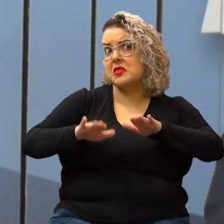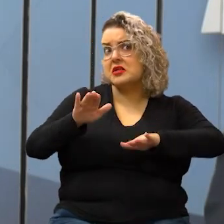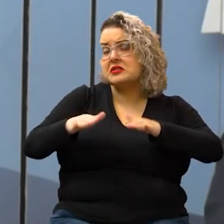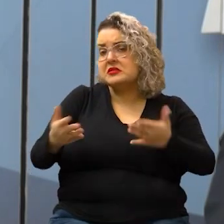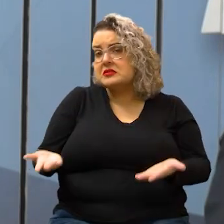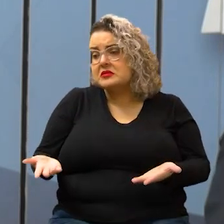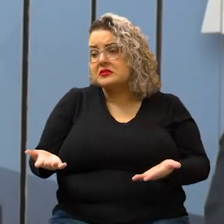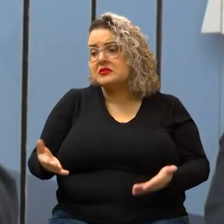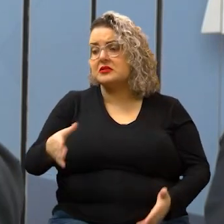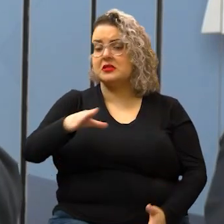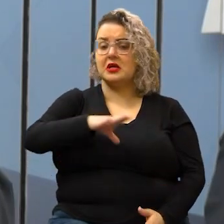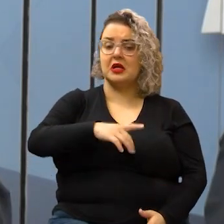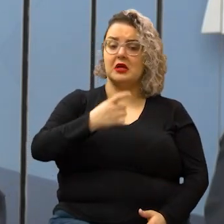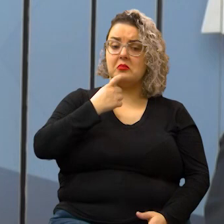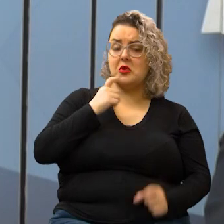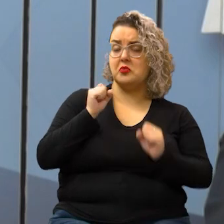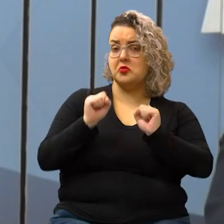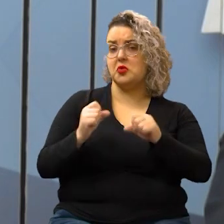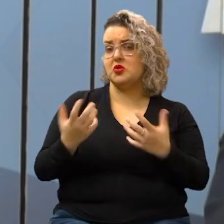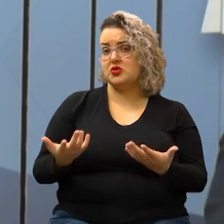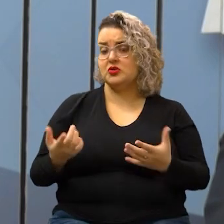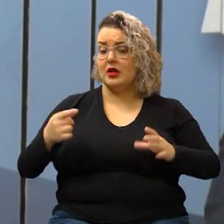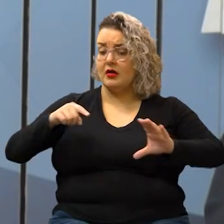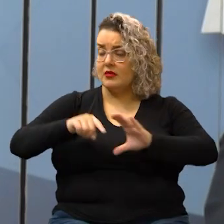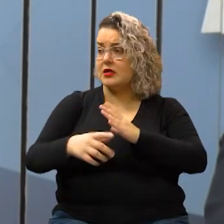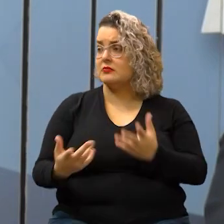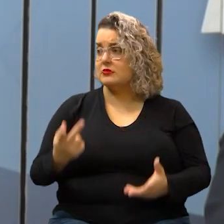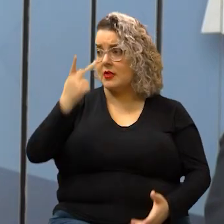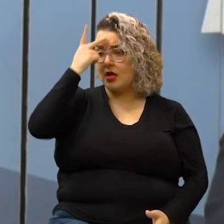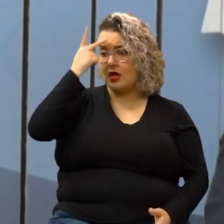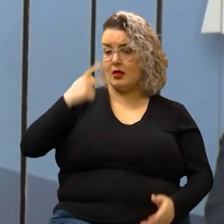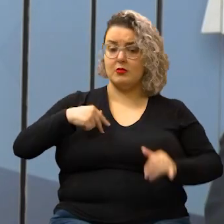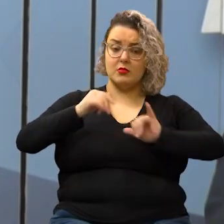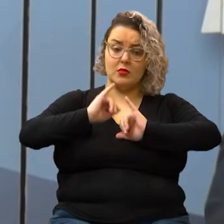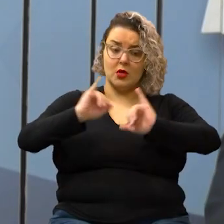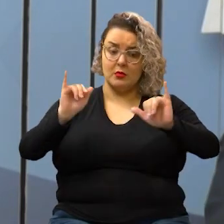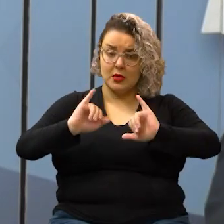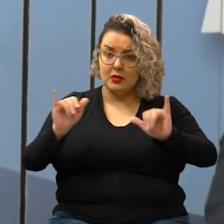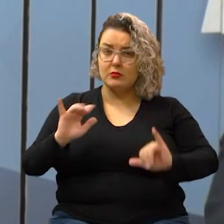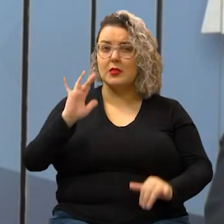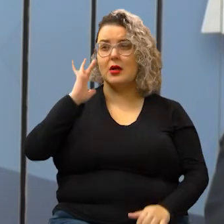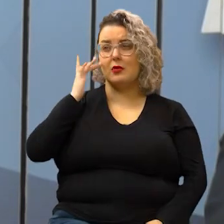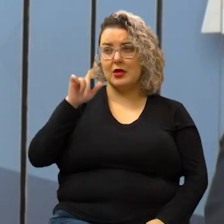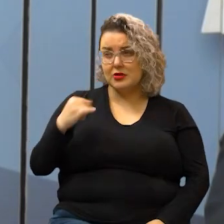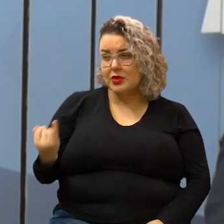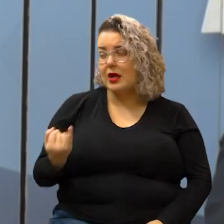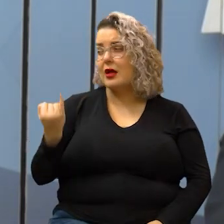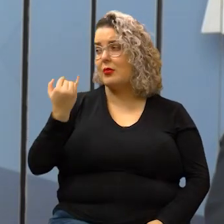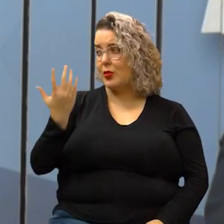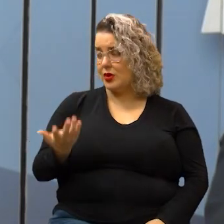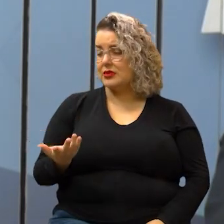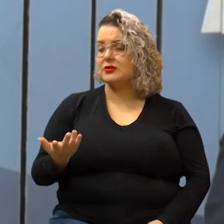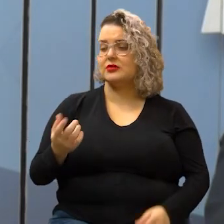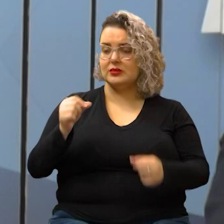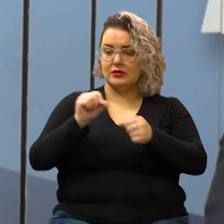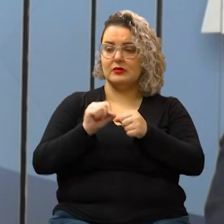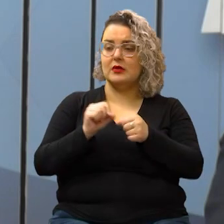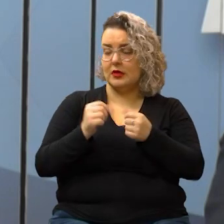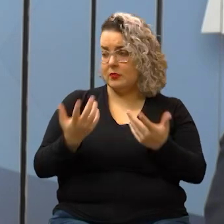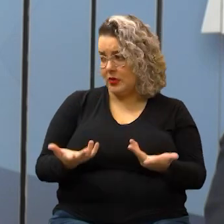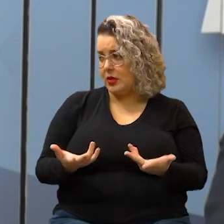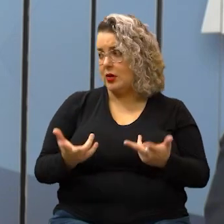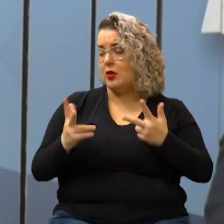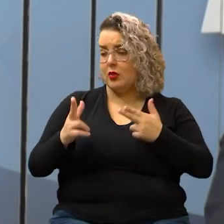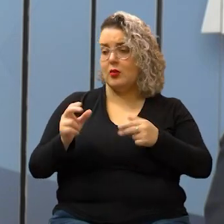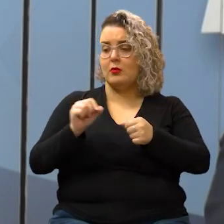que Campinas poderia estar avançando. A própria campanha, eu acho que é muito importante que façamos isso, como temos